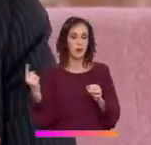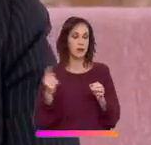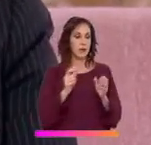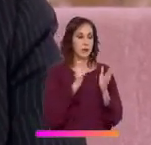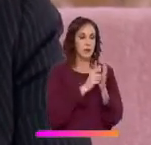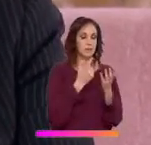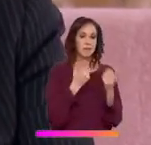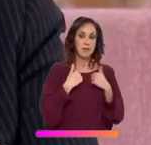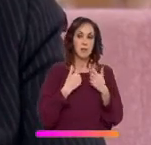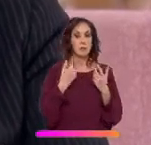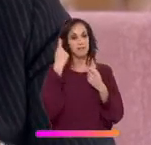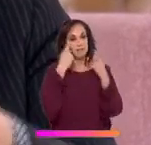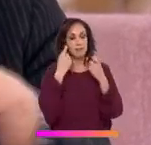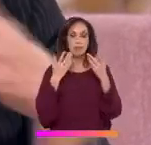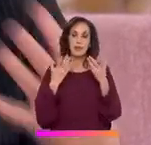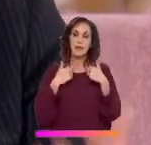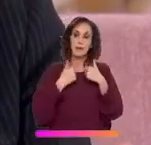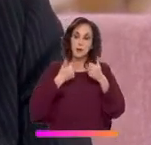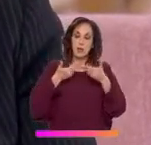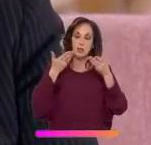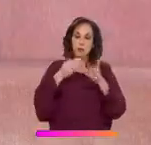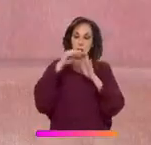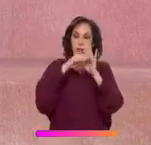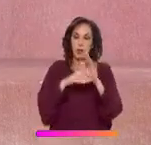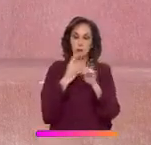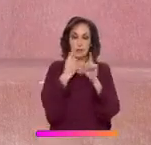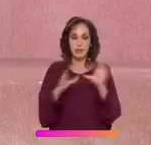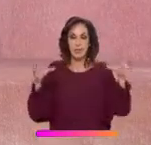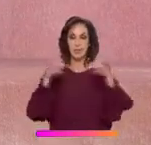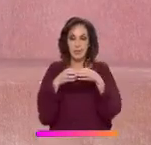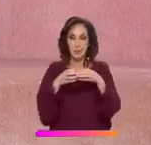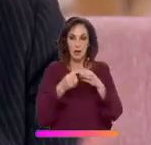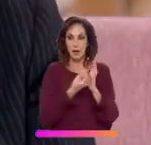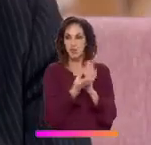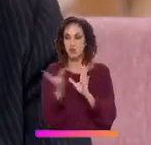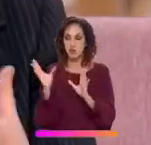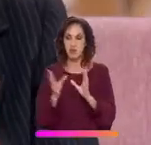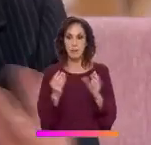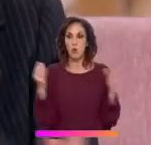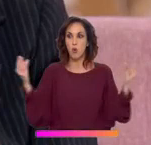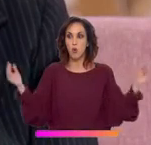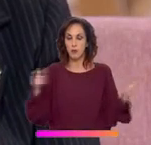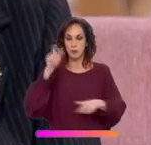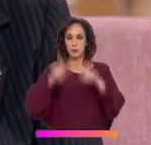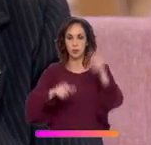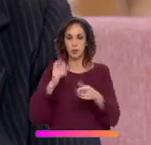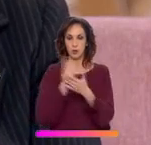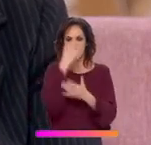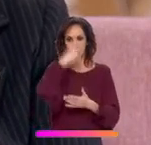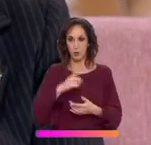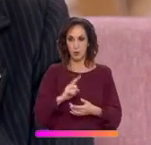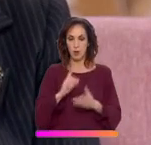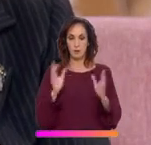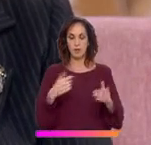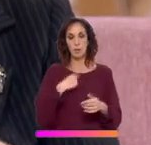ajudar a programar, porque obviamente isto são equipas claro. Enormes uhum. e não sou eu, somos muitas pessoas, não claro. Sou eu, mas optei